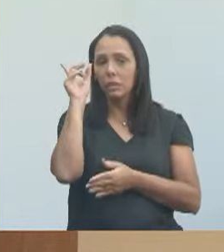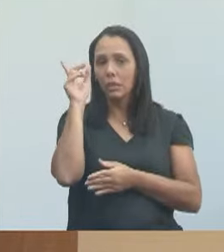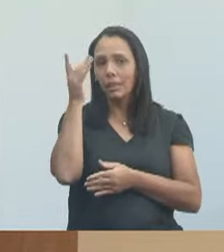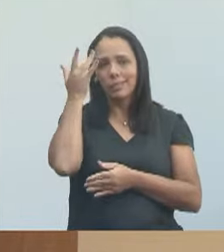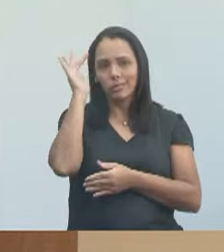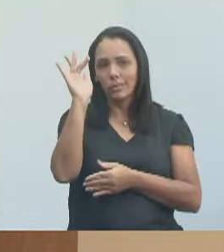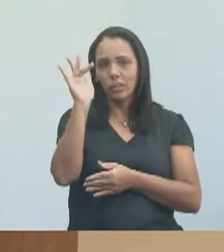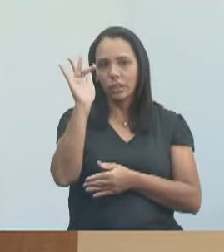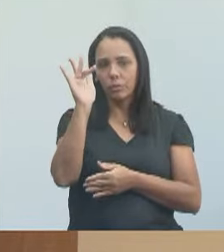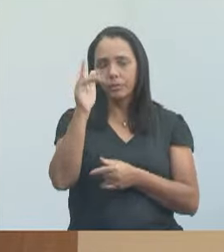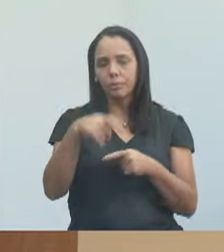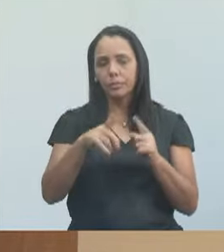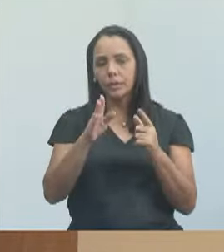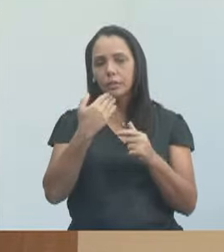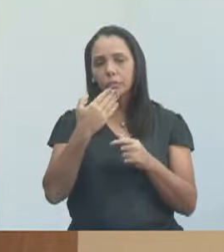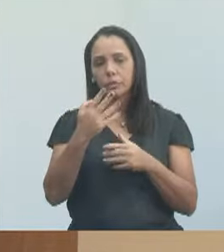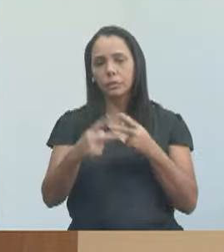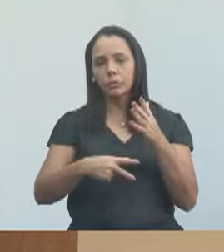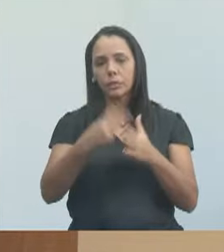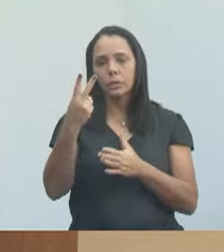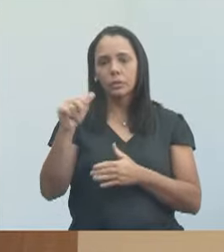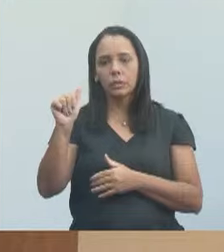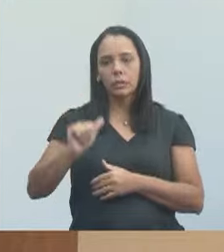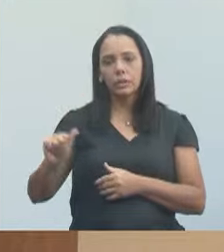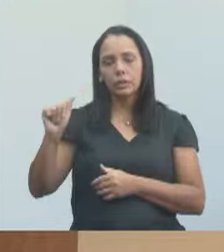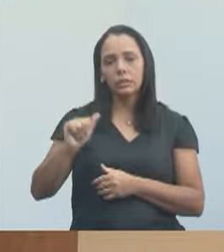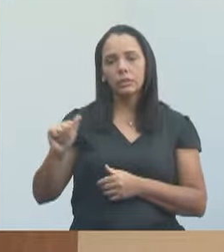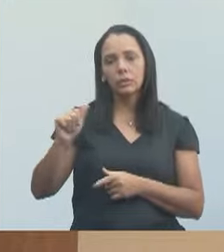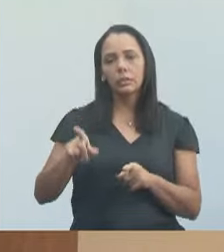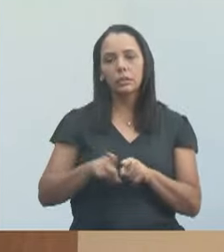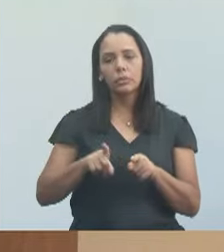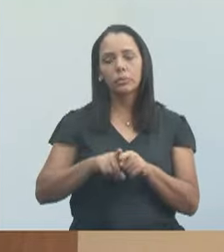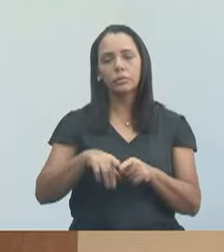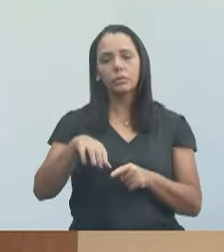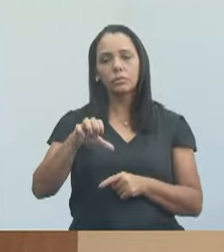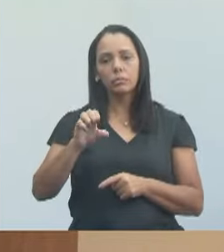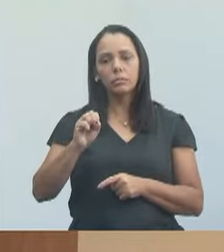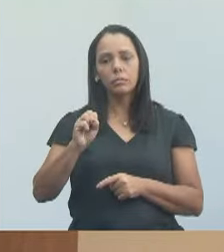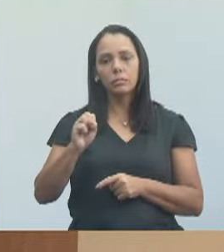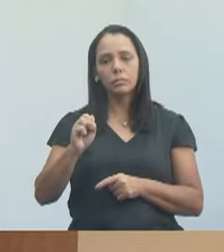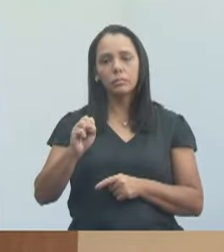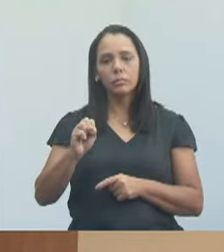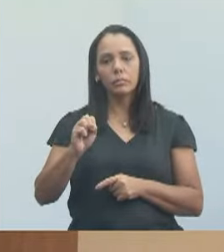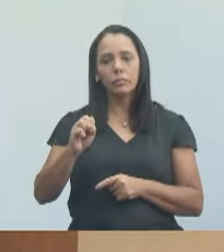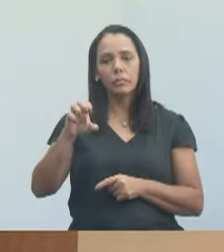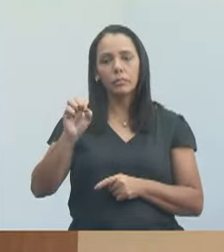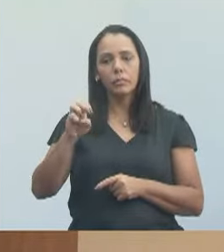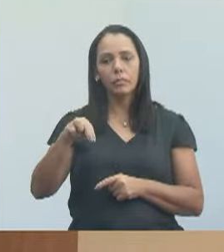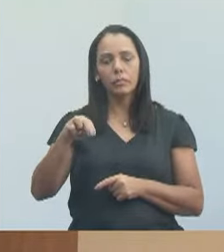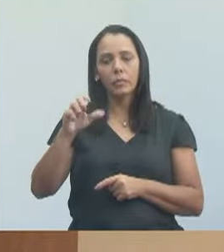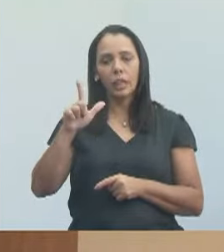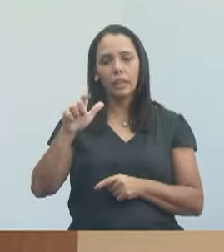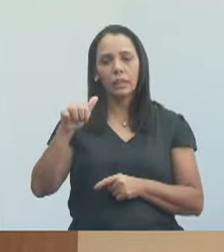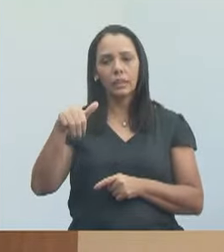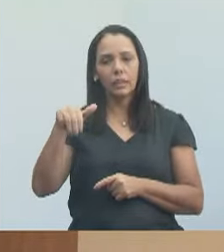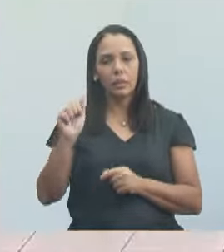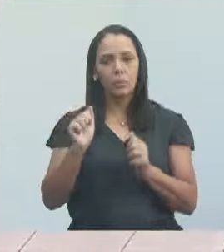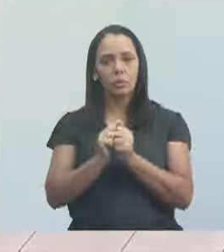eu gostaria que as minhas duas assessoras, Selma, vem aqui por favor também, as três por favor aqui comigo,